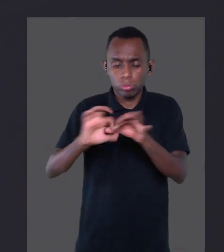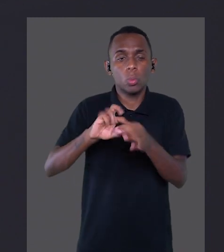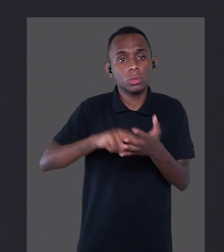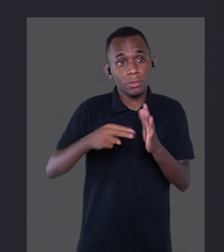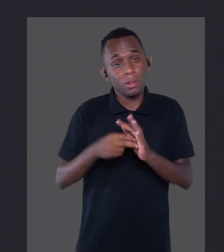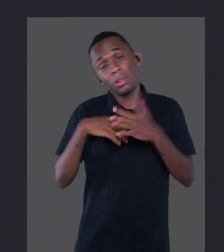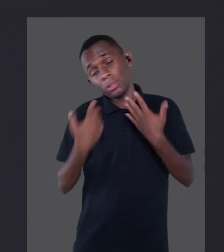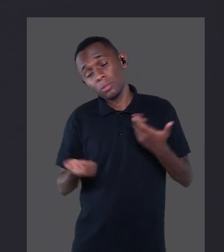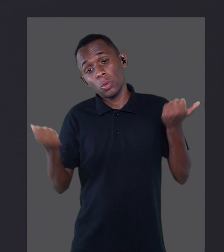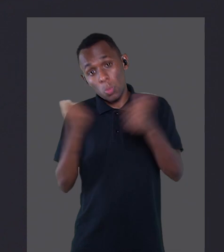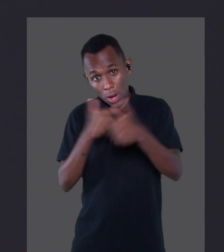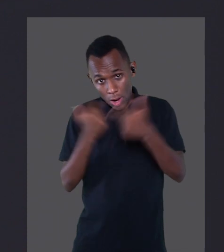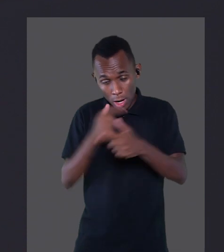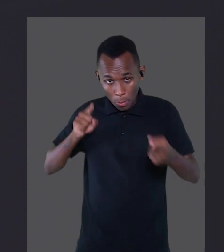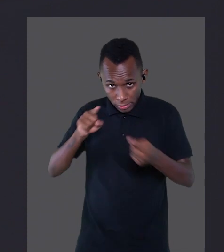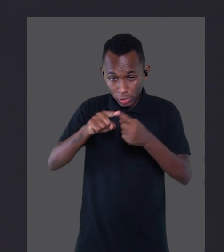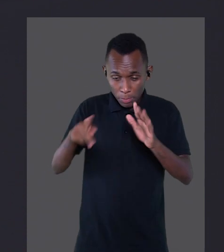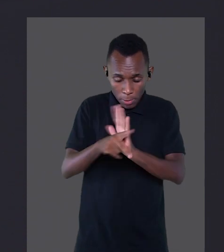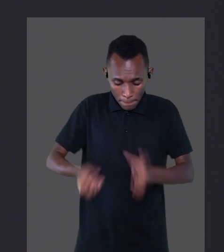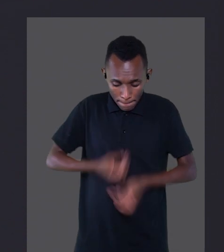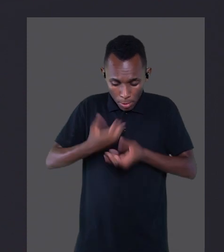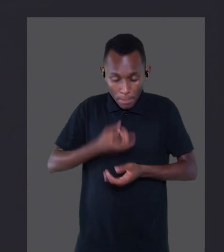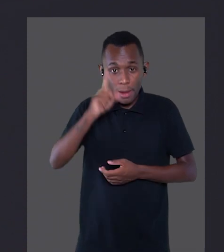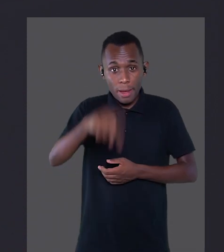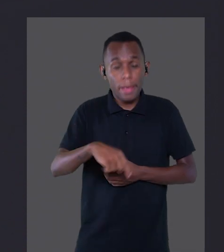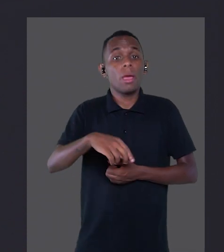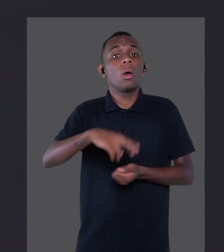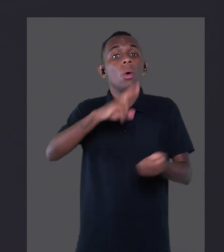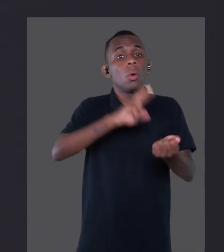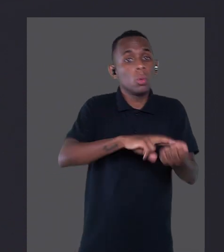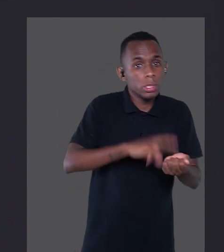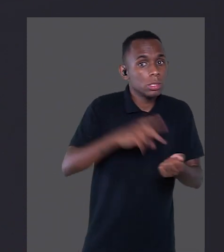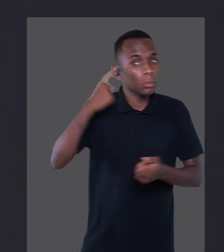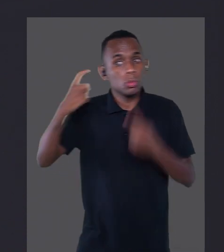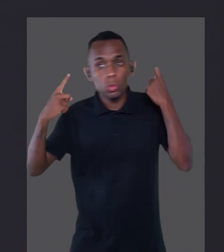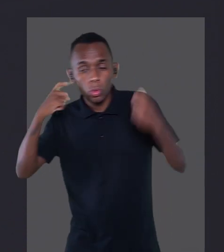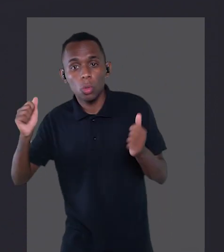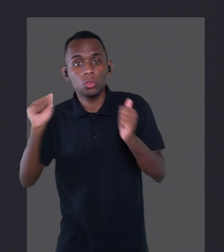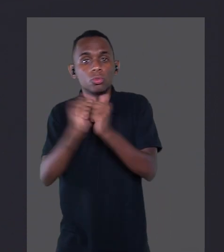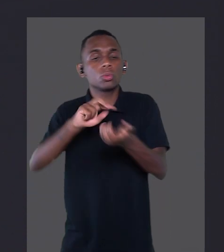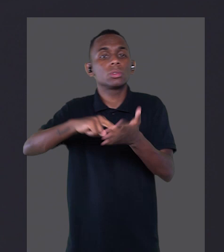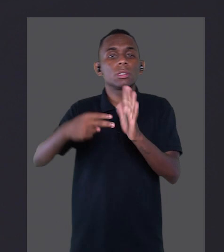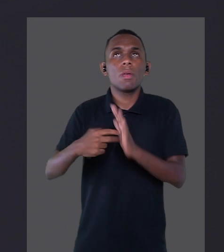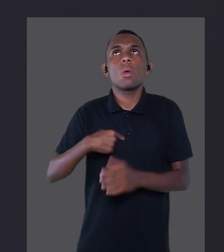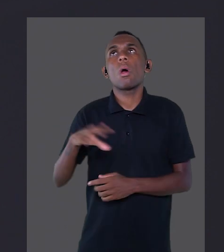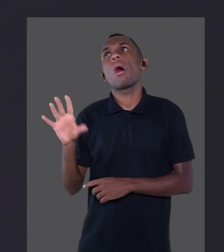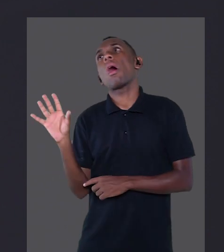das graças da poesia, para mim, é o som puxar o sentido, né? Eu